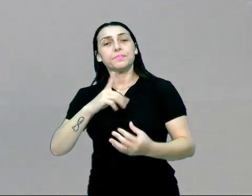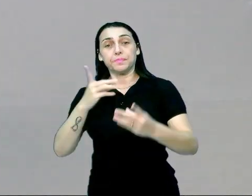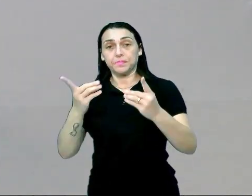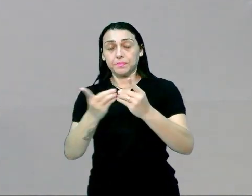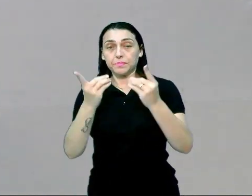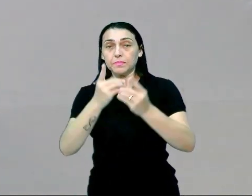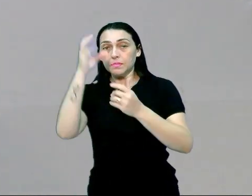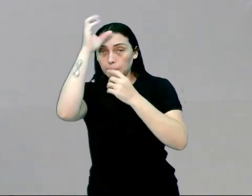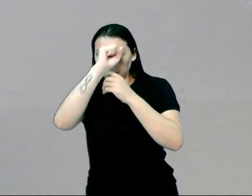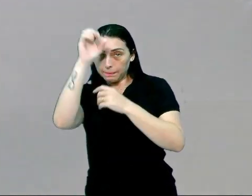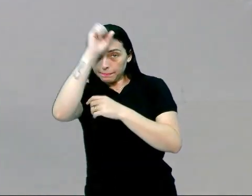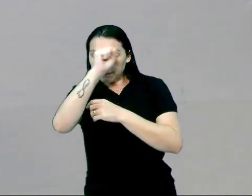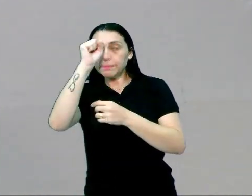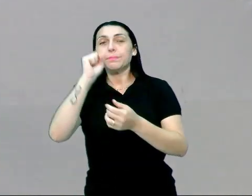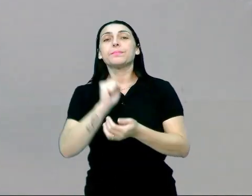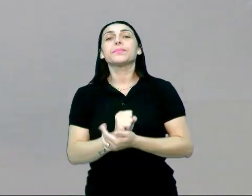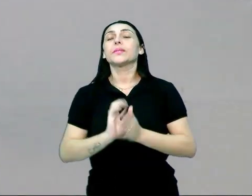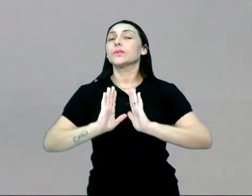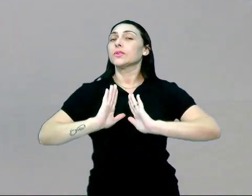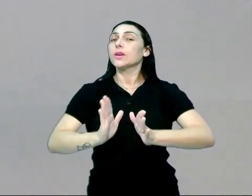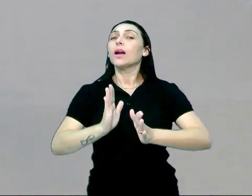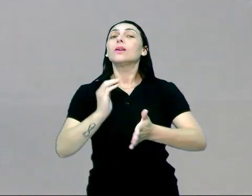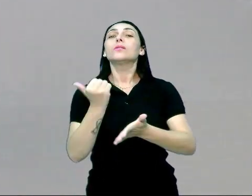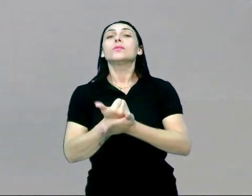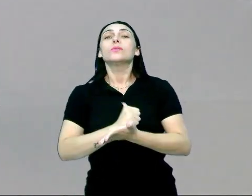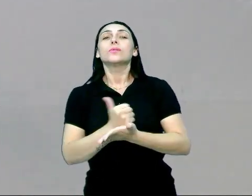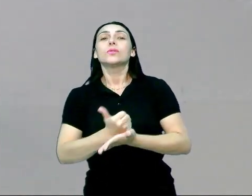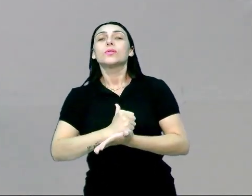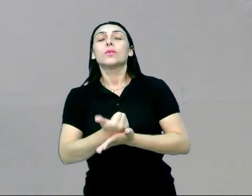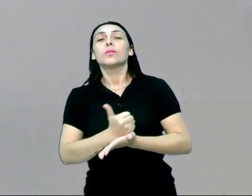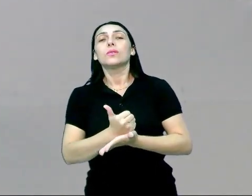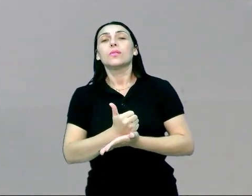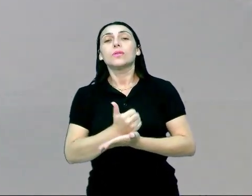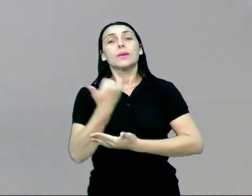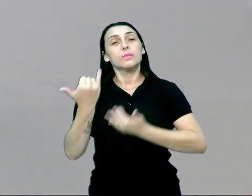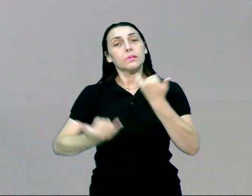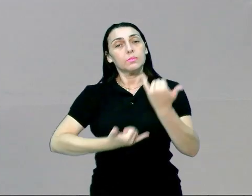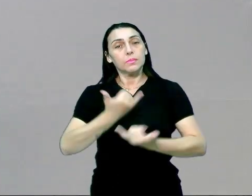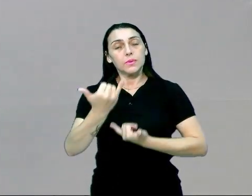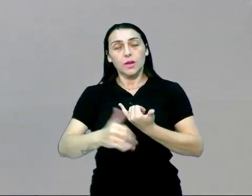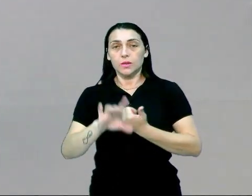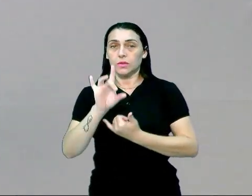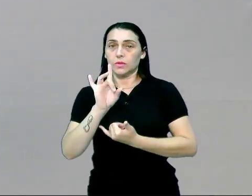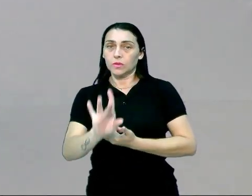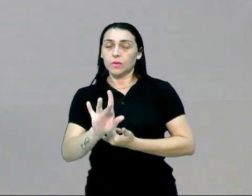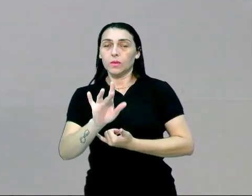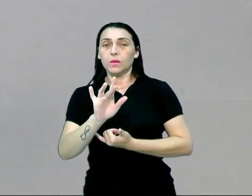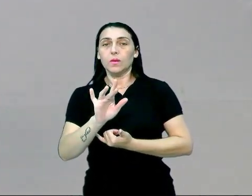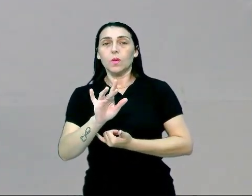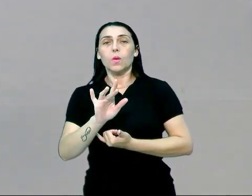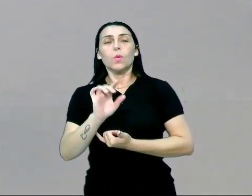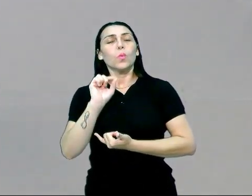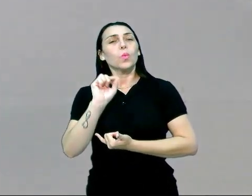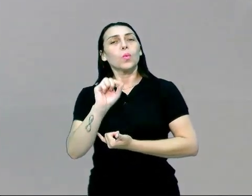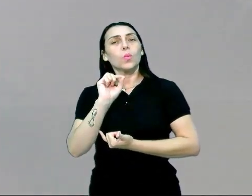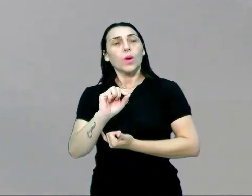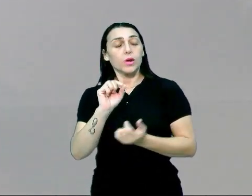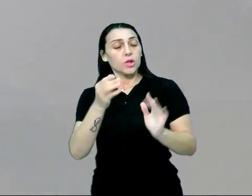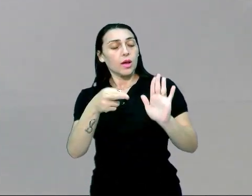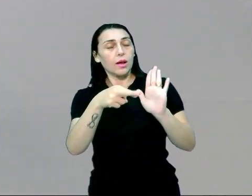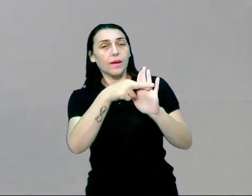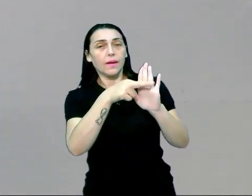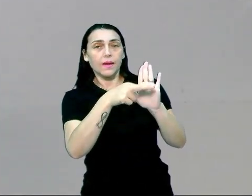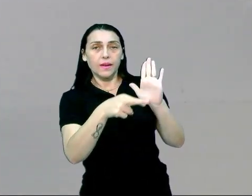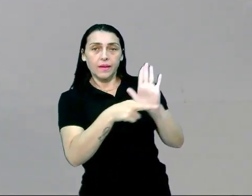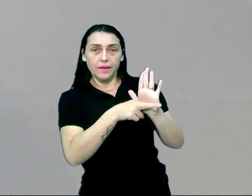de aprendizagem, né? Já os jogos vão ser esse brincar, só que com um segmento de regra,